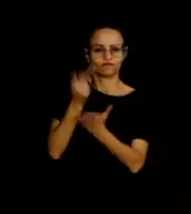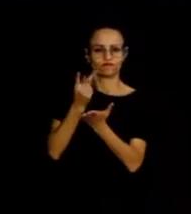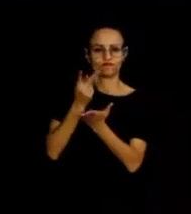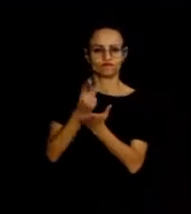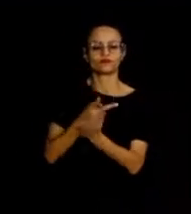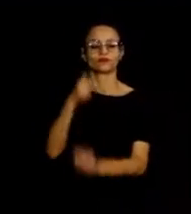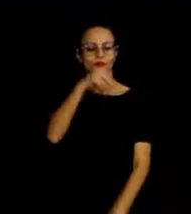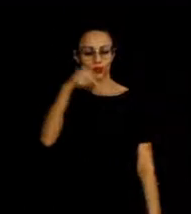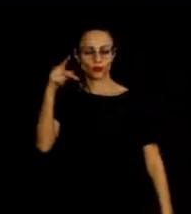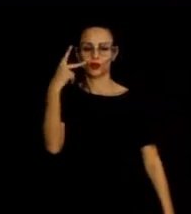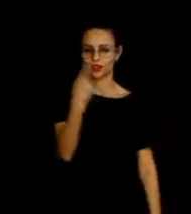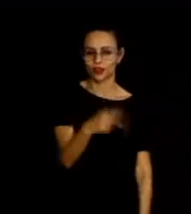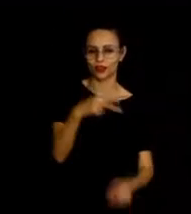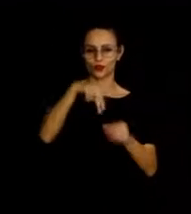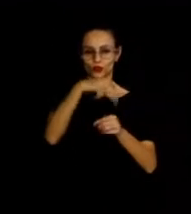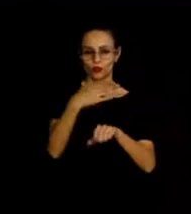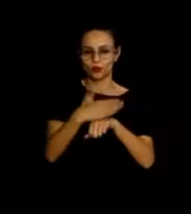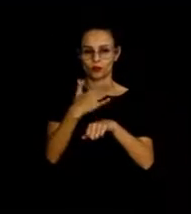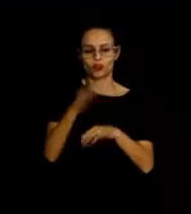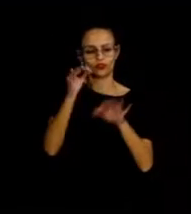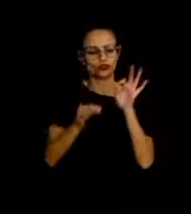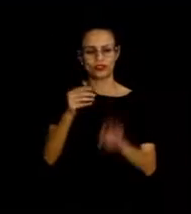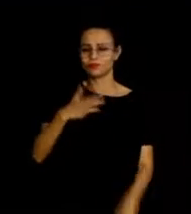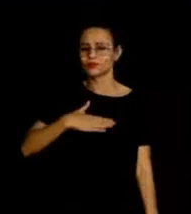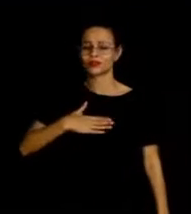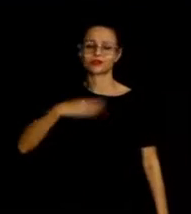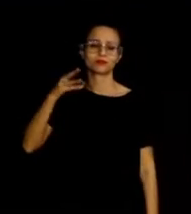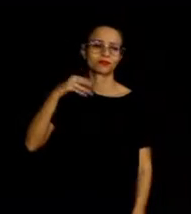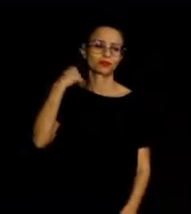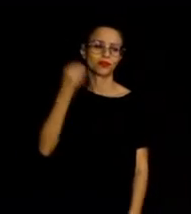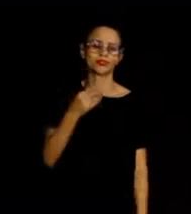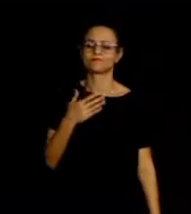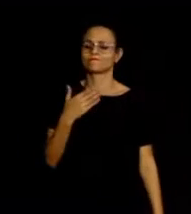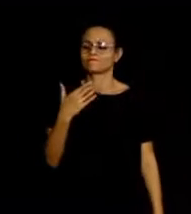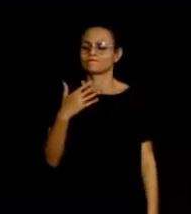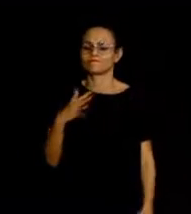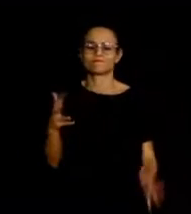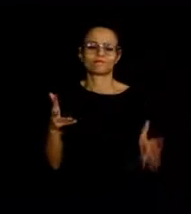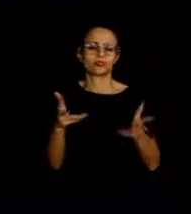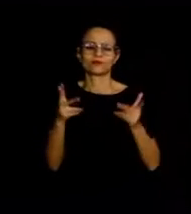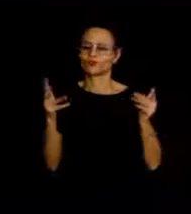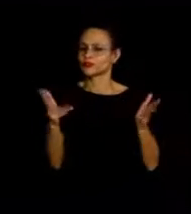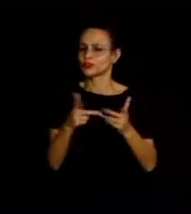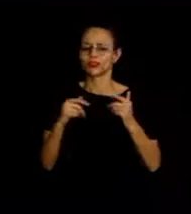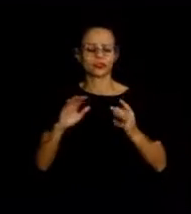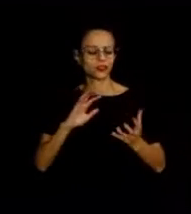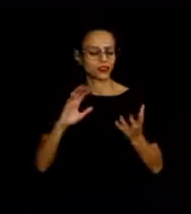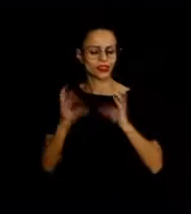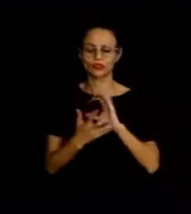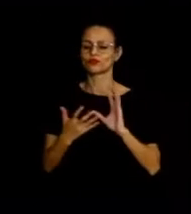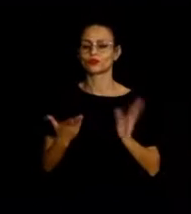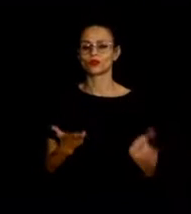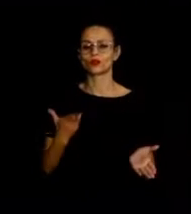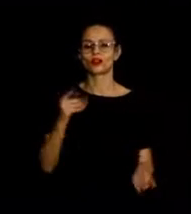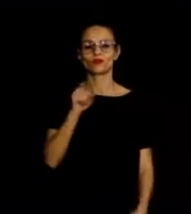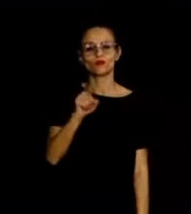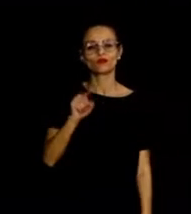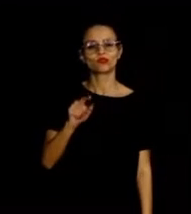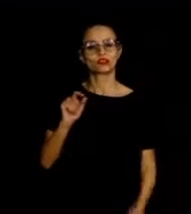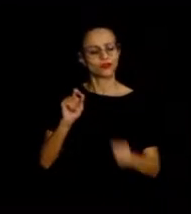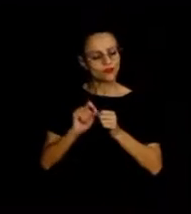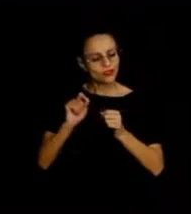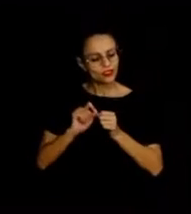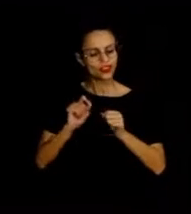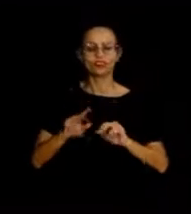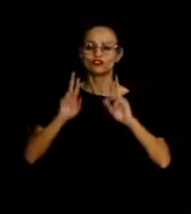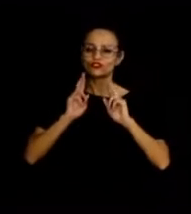nossa professora e foi uma experiência incrível incrível Incrível transformadora você fazer a diferença